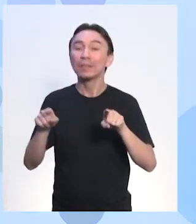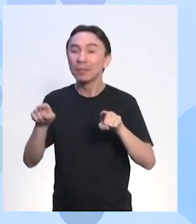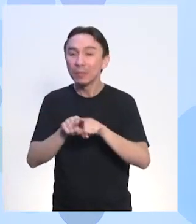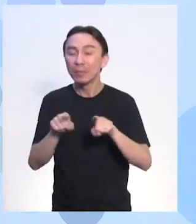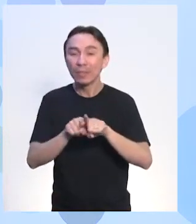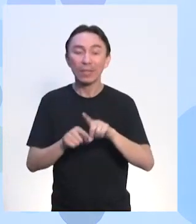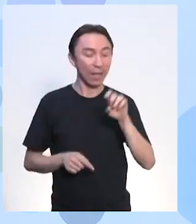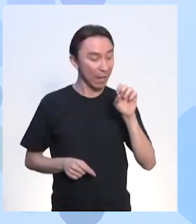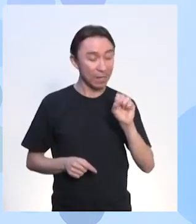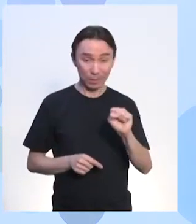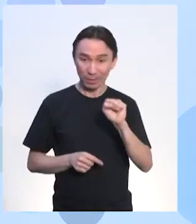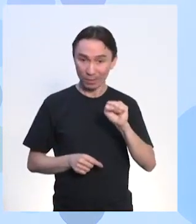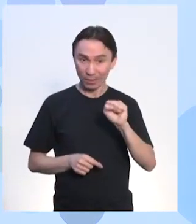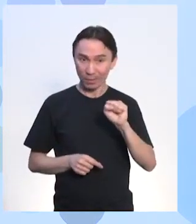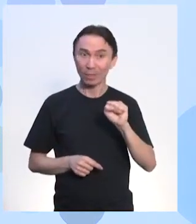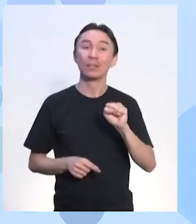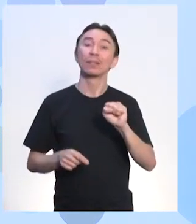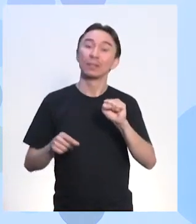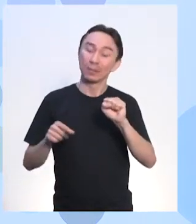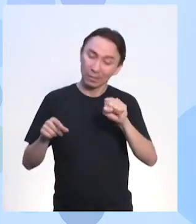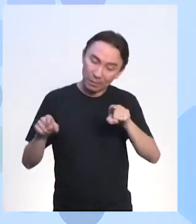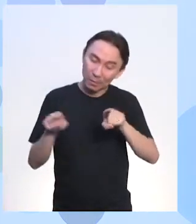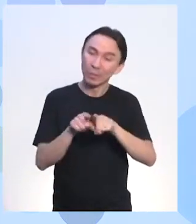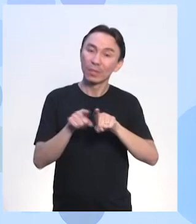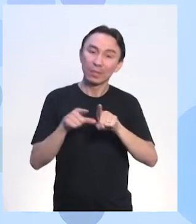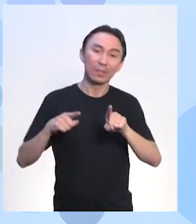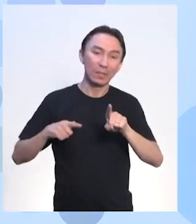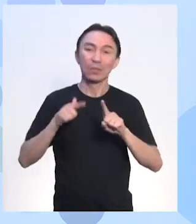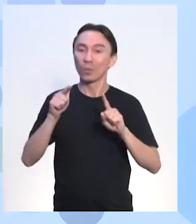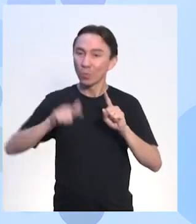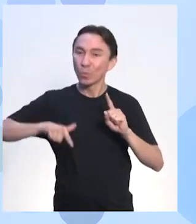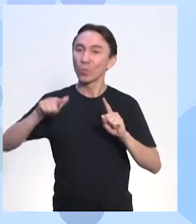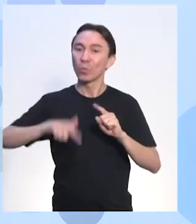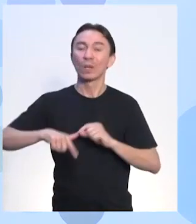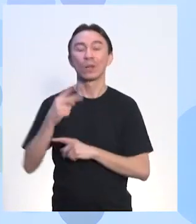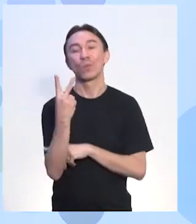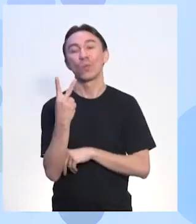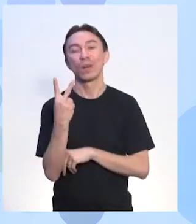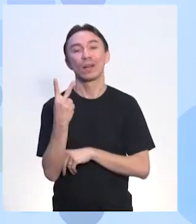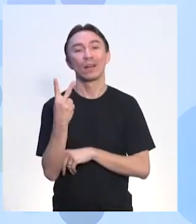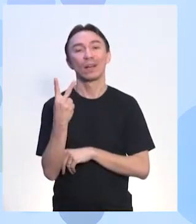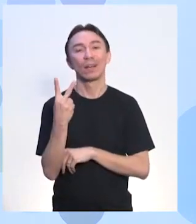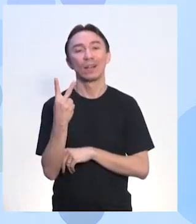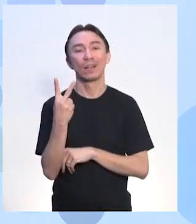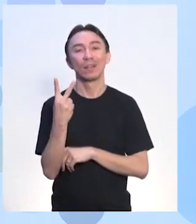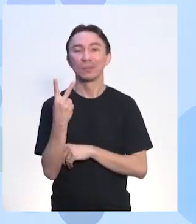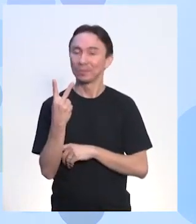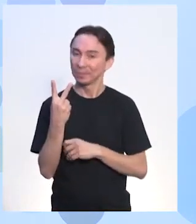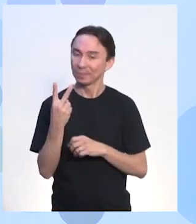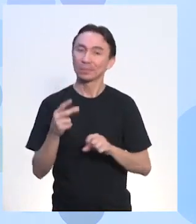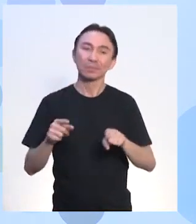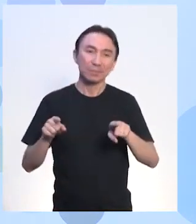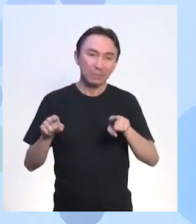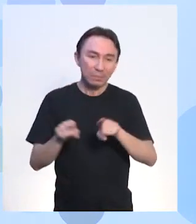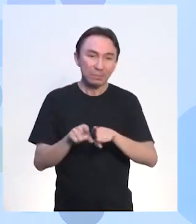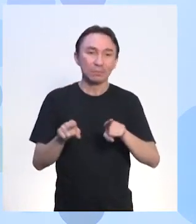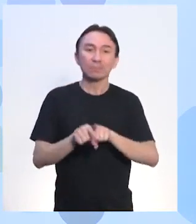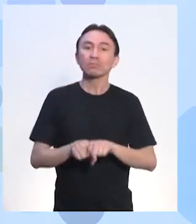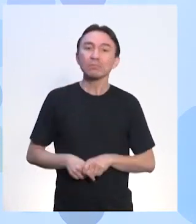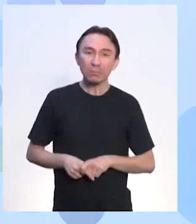também tenho a letra S repetindo 2 vezes. Então, S